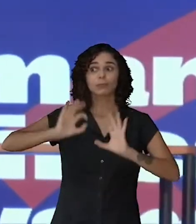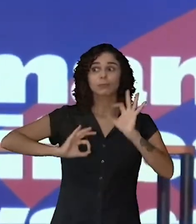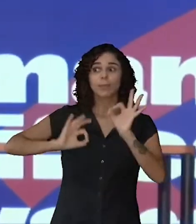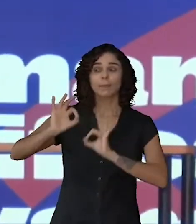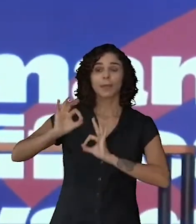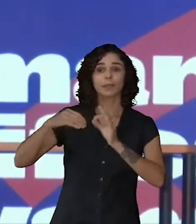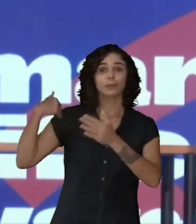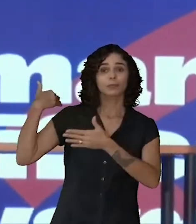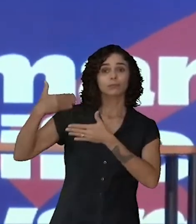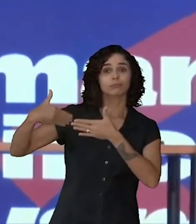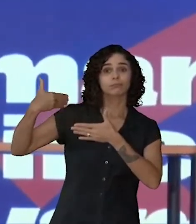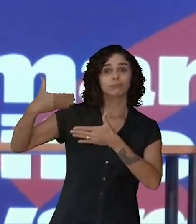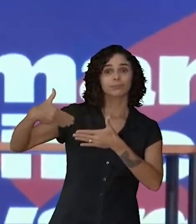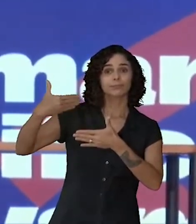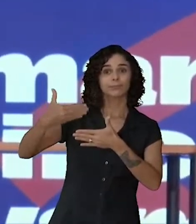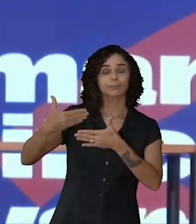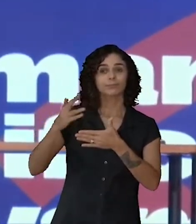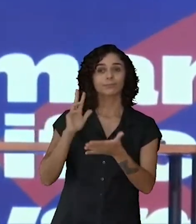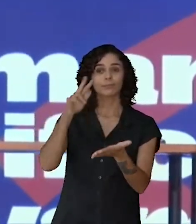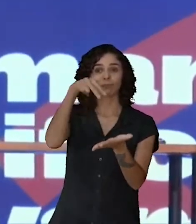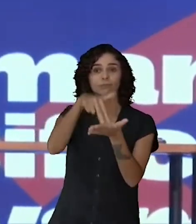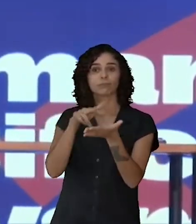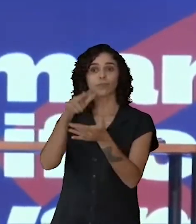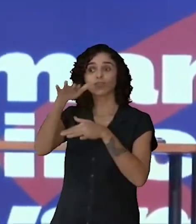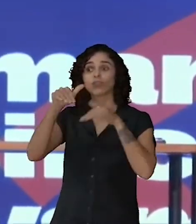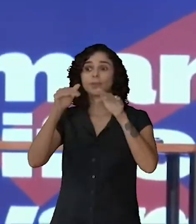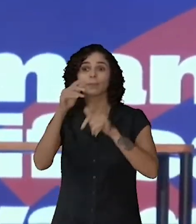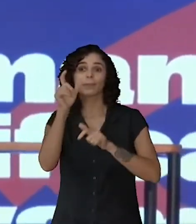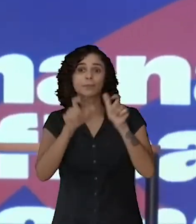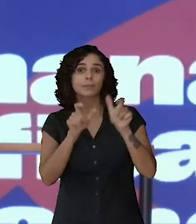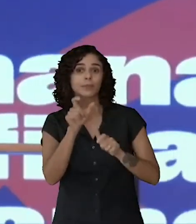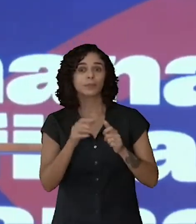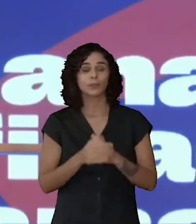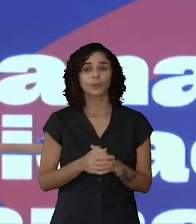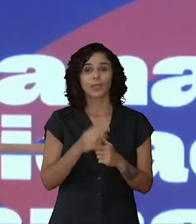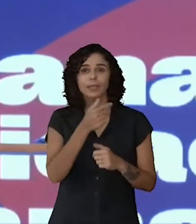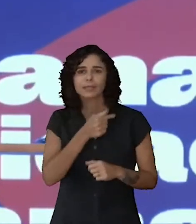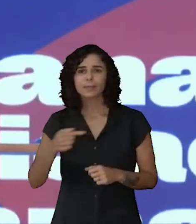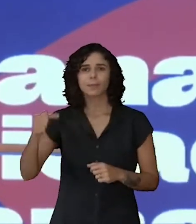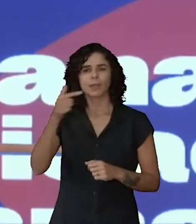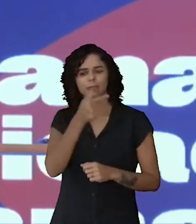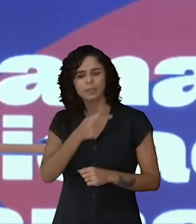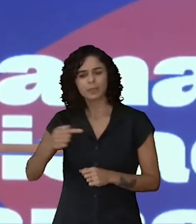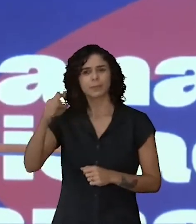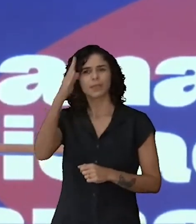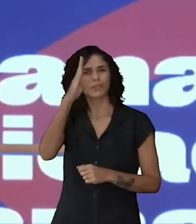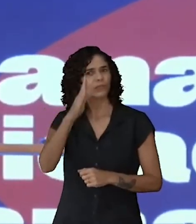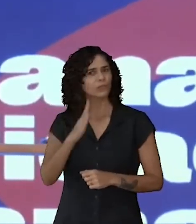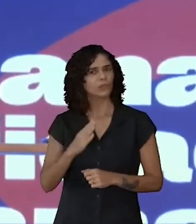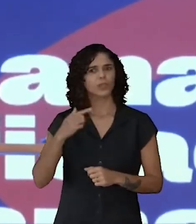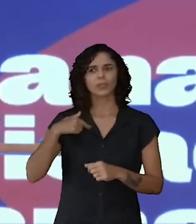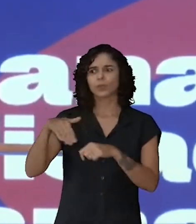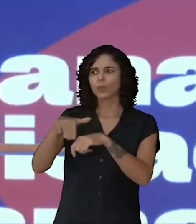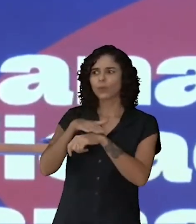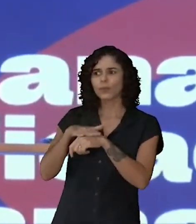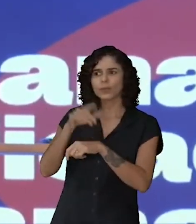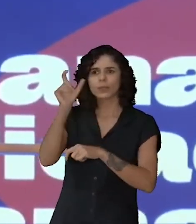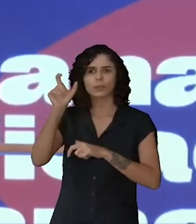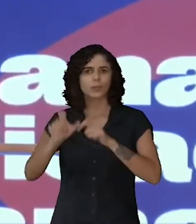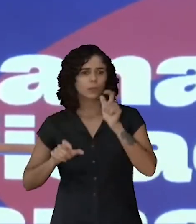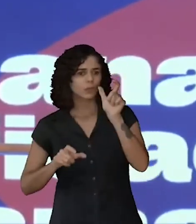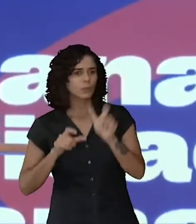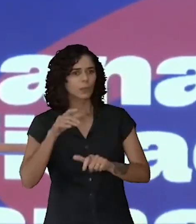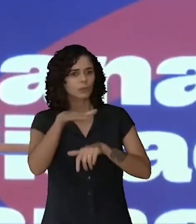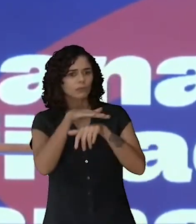preparando, levantando pessoas. Toda semana eu tenho conversado com alguém e eu tenho visto